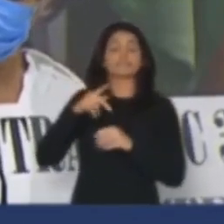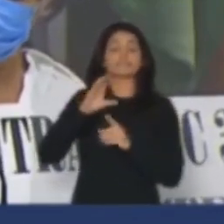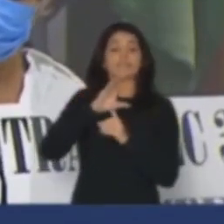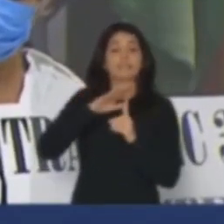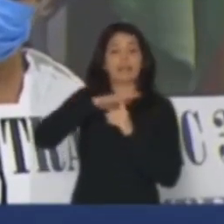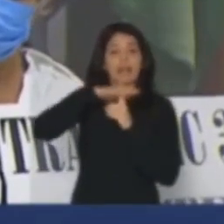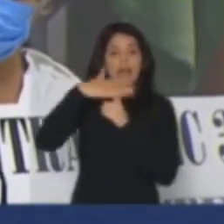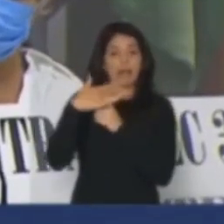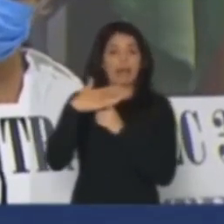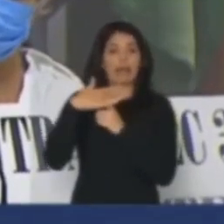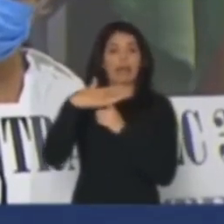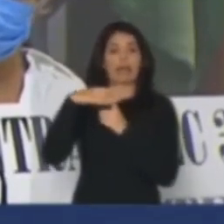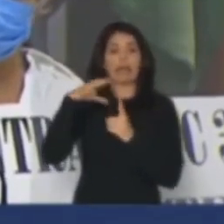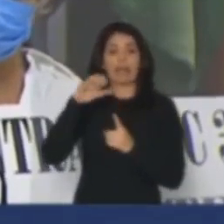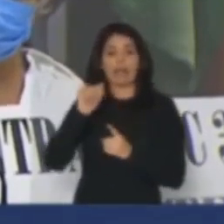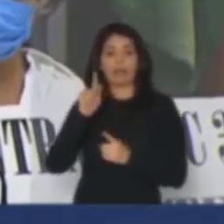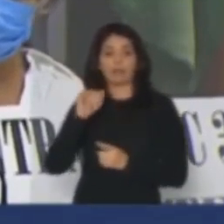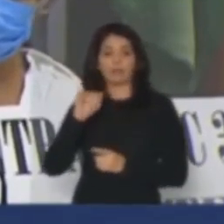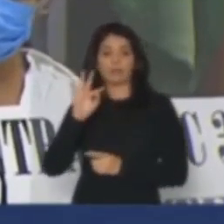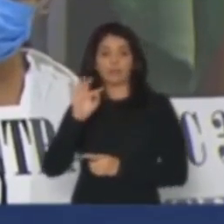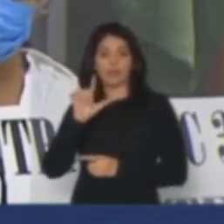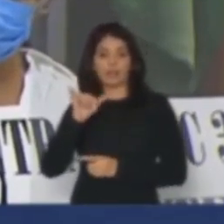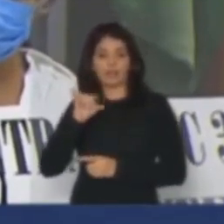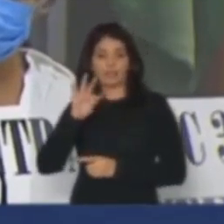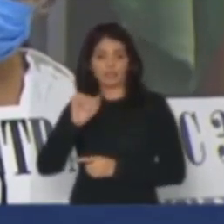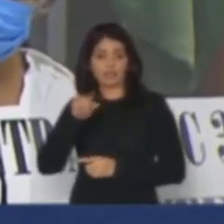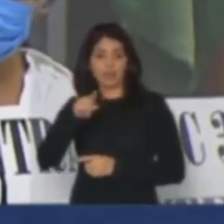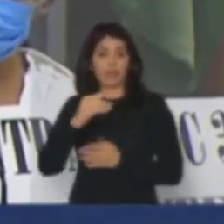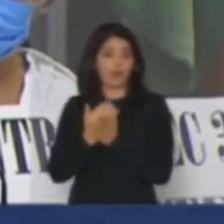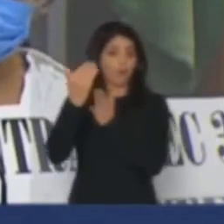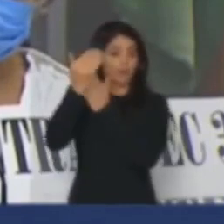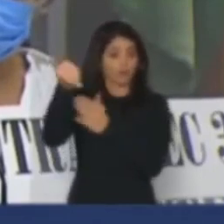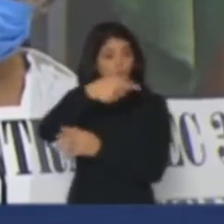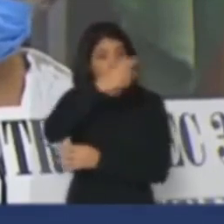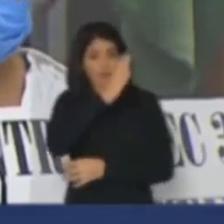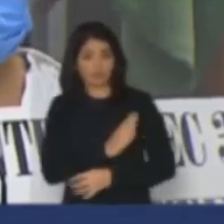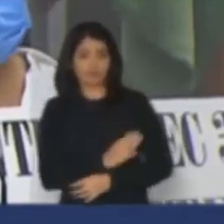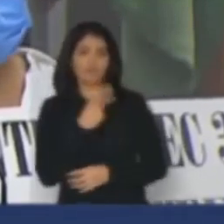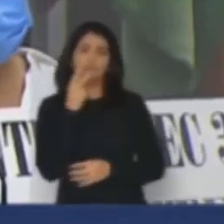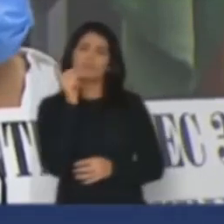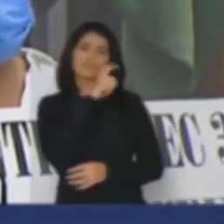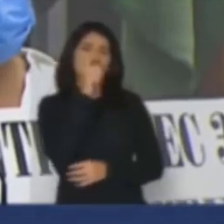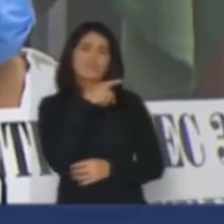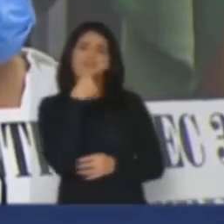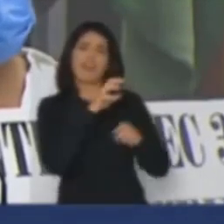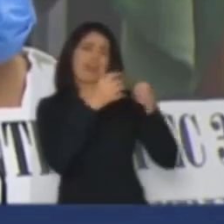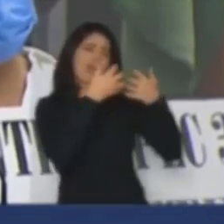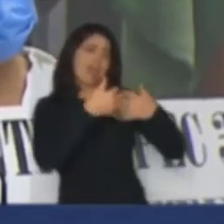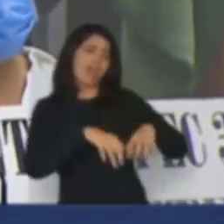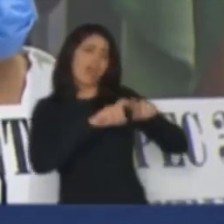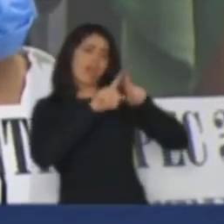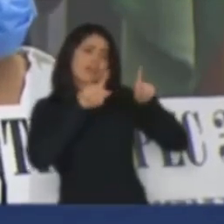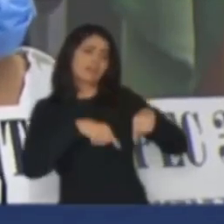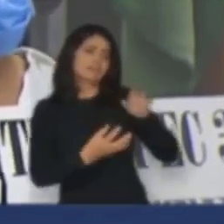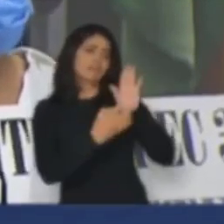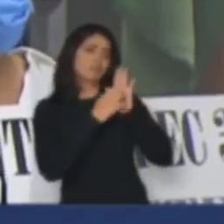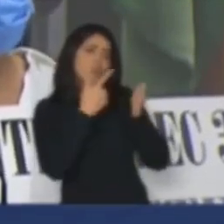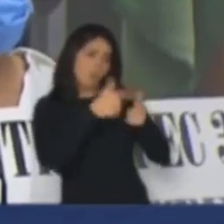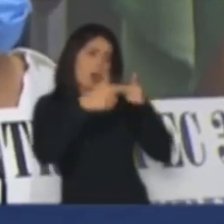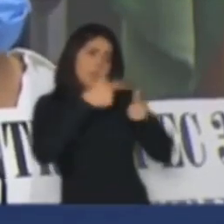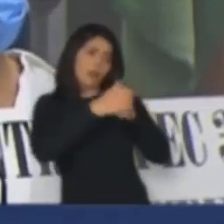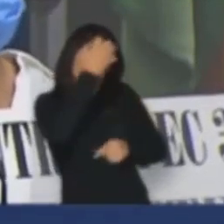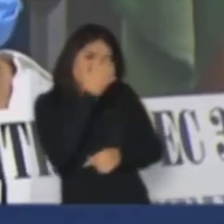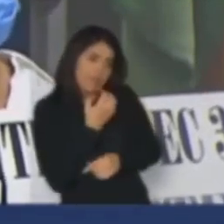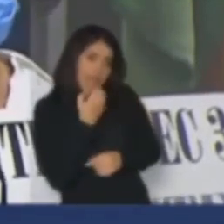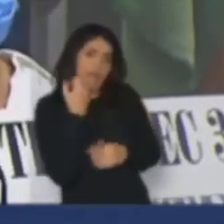que temos no Brasil. Então é uma mentira que a máquina esteja inchada, que os servidores são o problema do povo brasileiro. Um